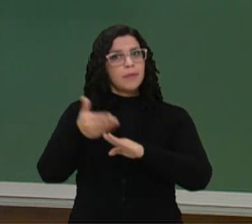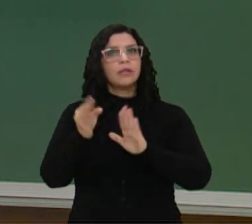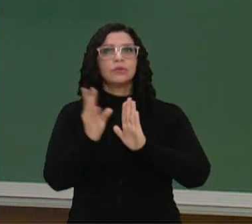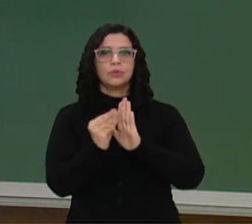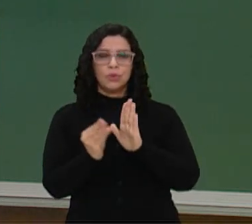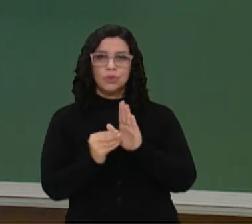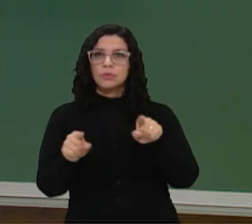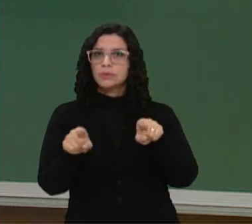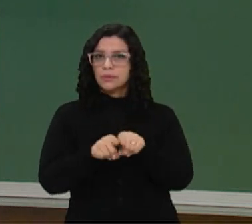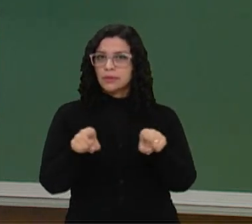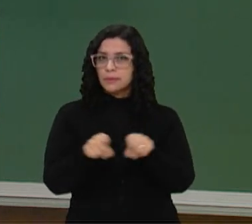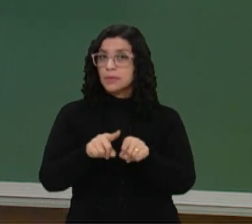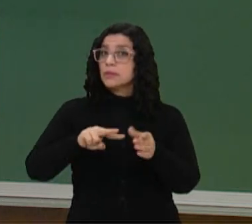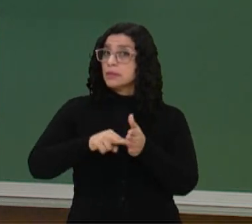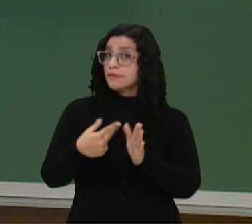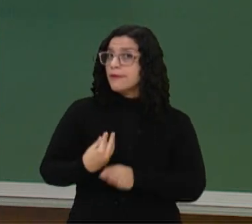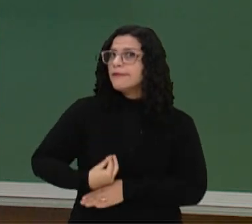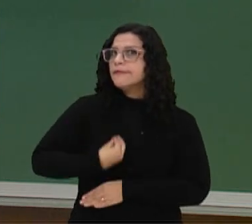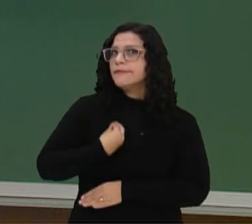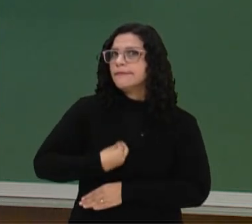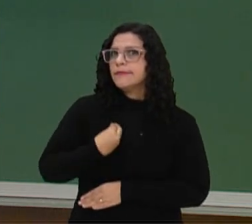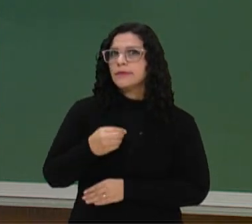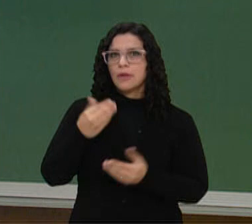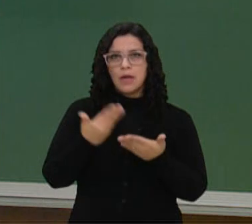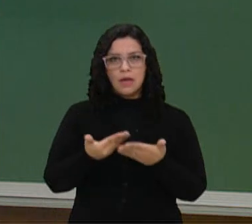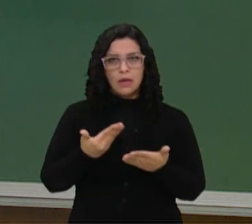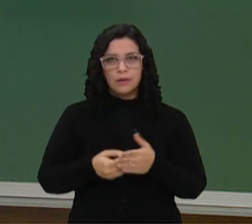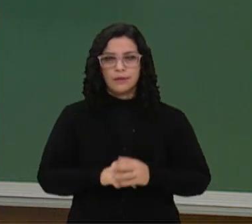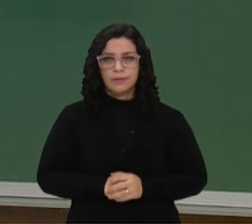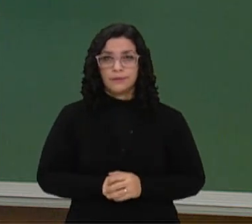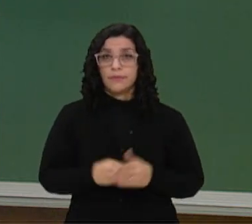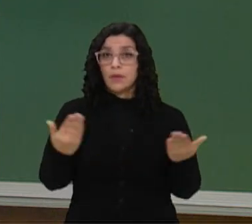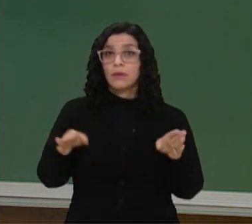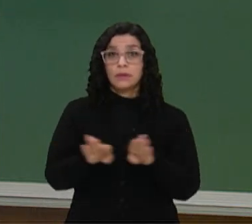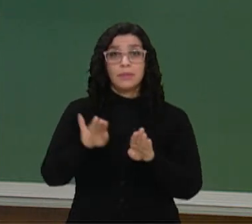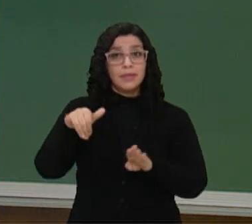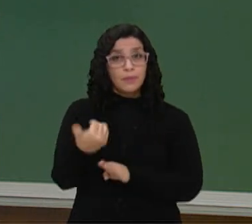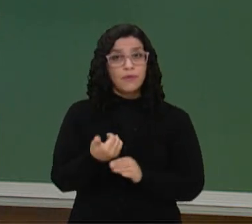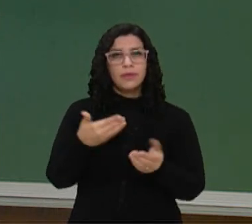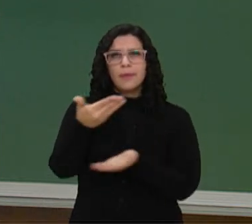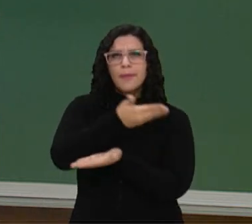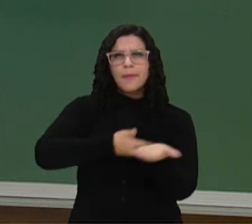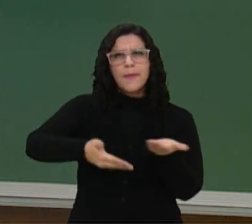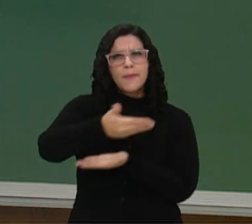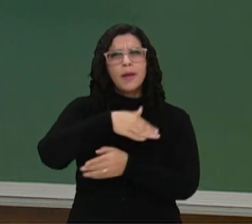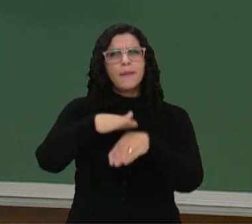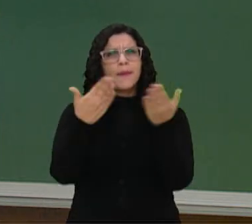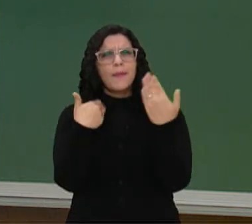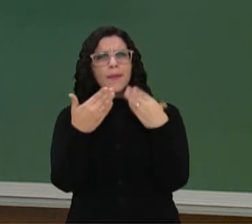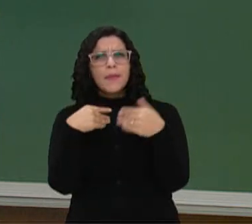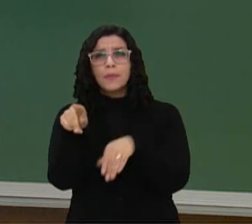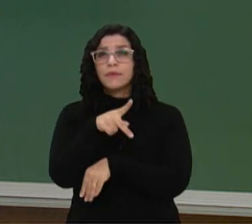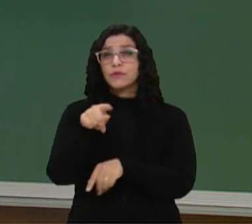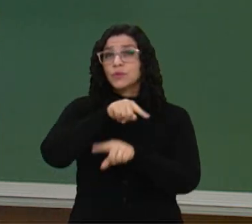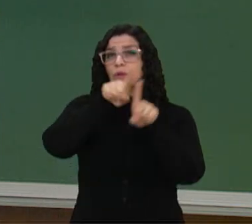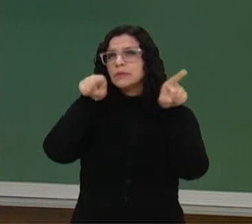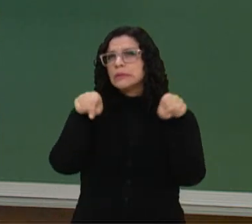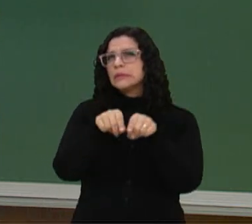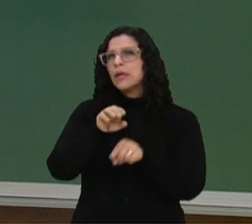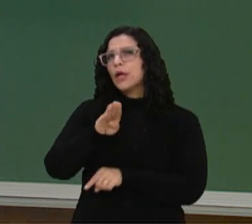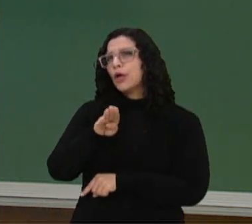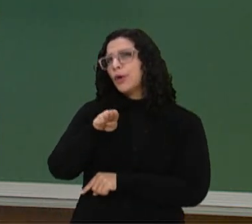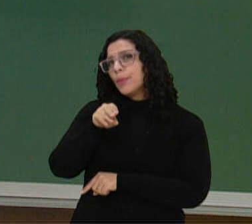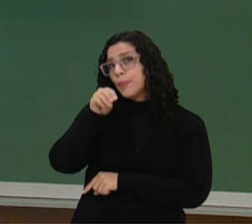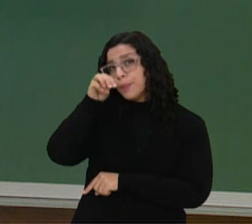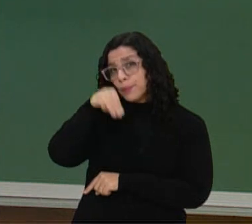além, registrará a sua presença na aula. Também aproveite para interagir com o seu professor no mural. Deixe sua